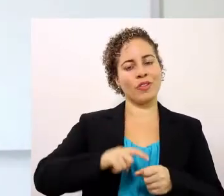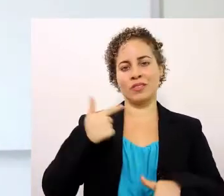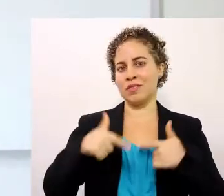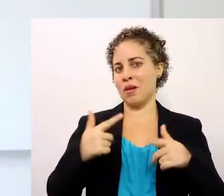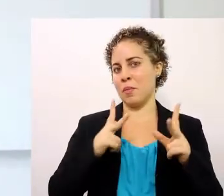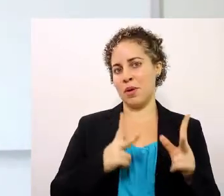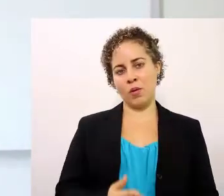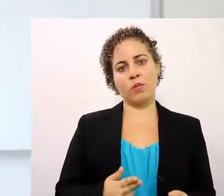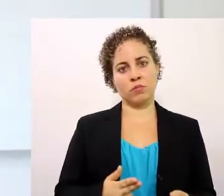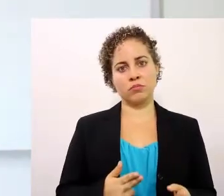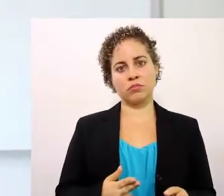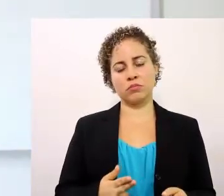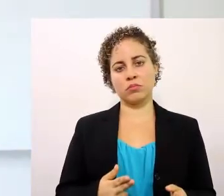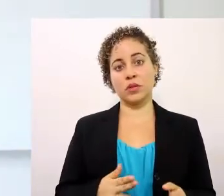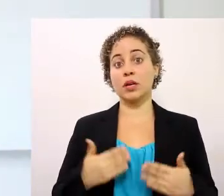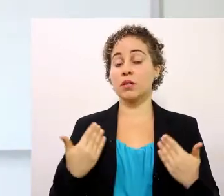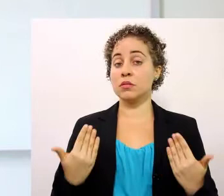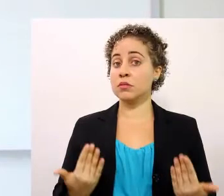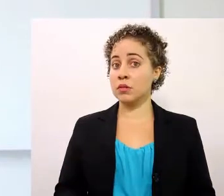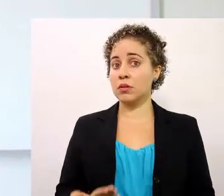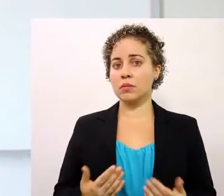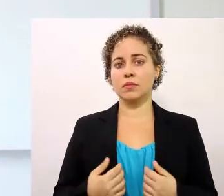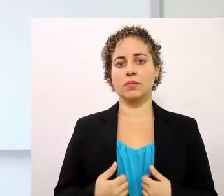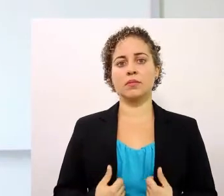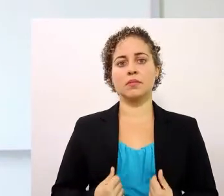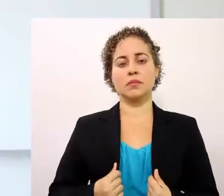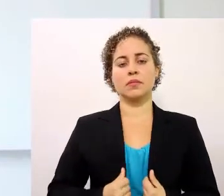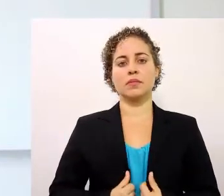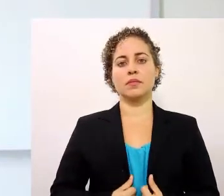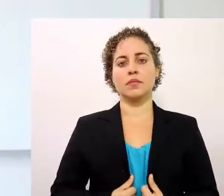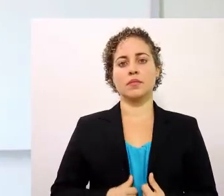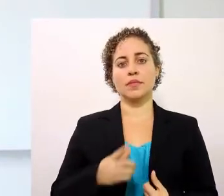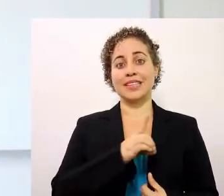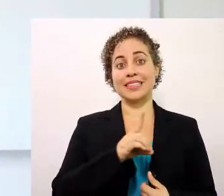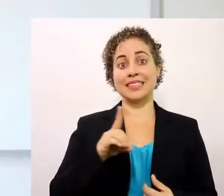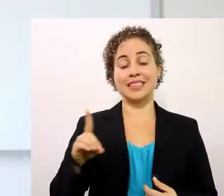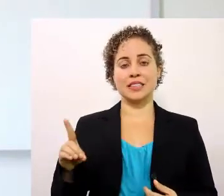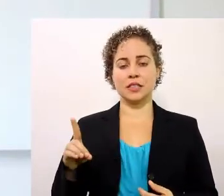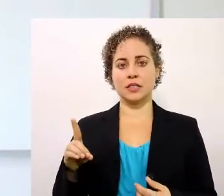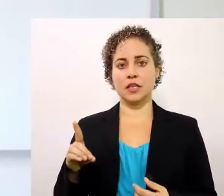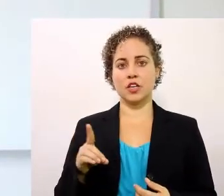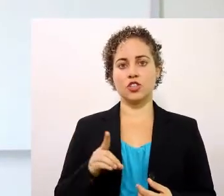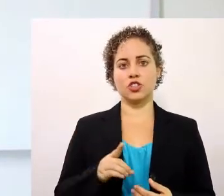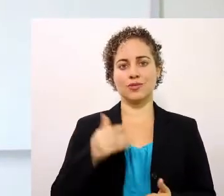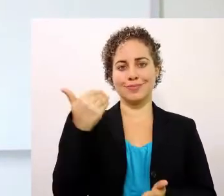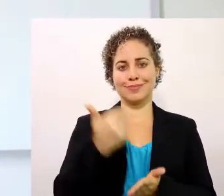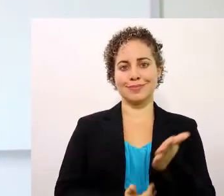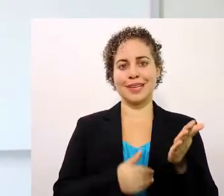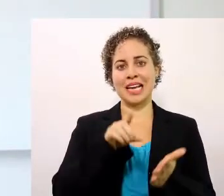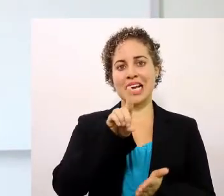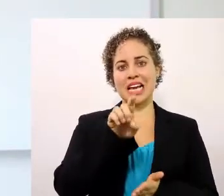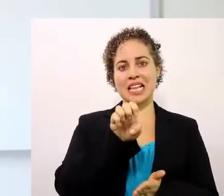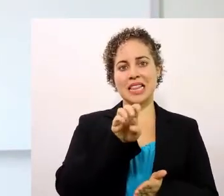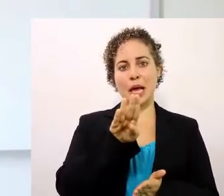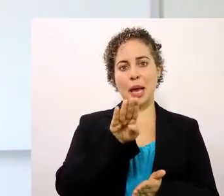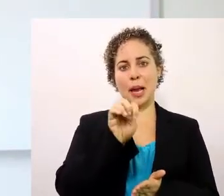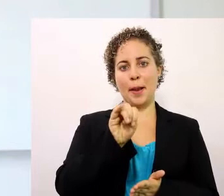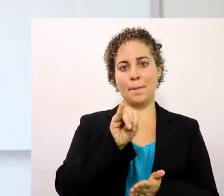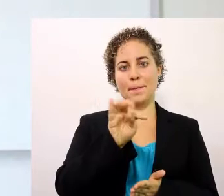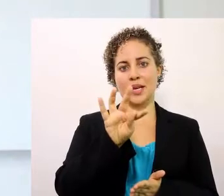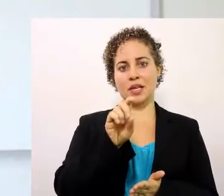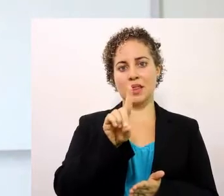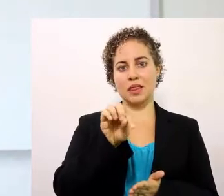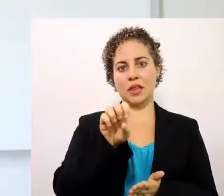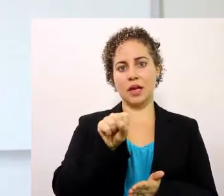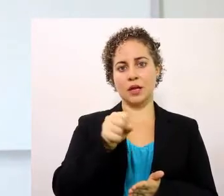atividade. Seria, então, dias debitados. Vamos rememorar uma